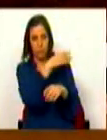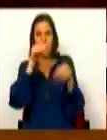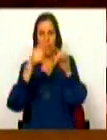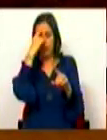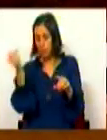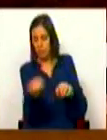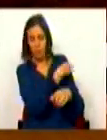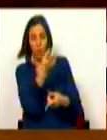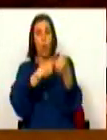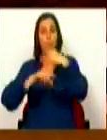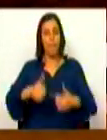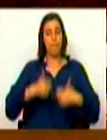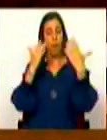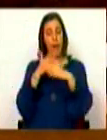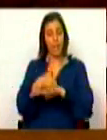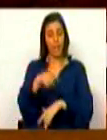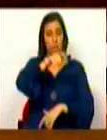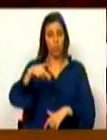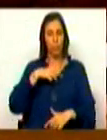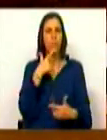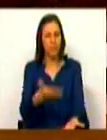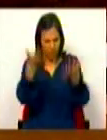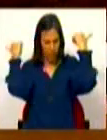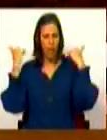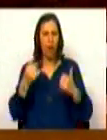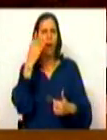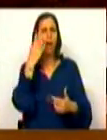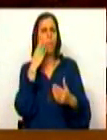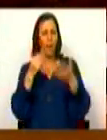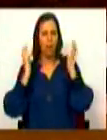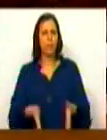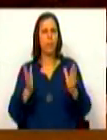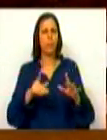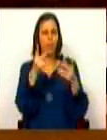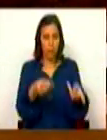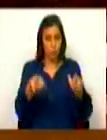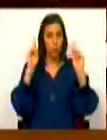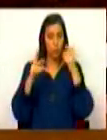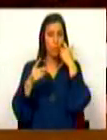ajudar a melhorar o acesso dos portugueses à saúde? Digam sem rodeios. Estão